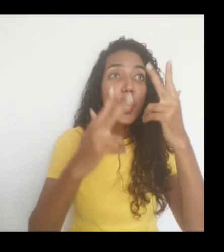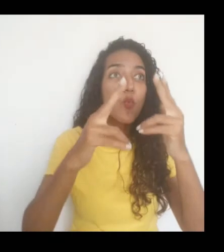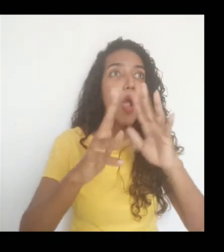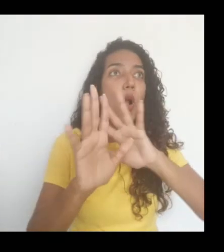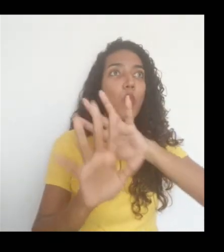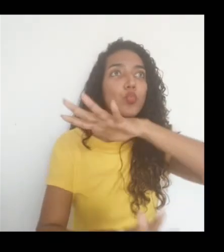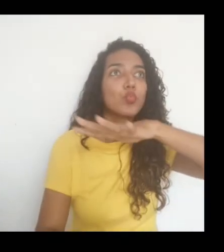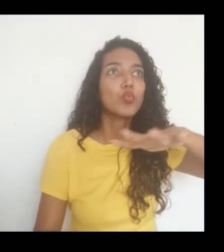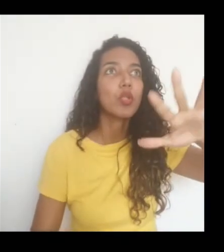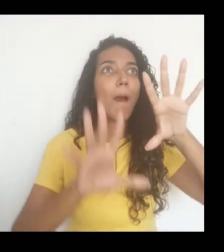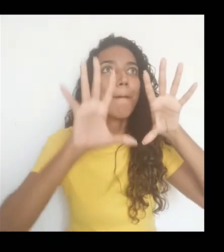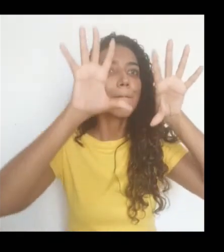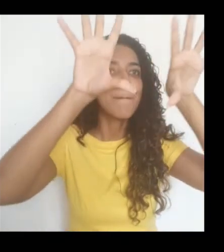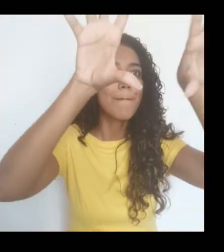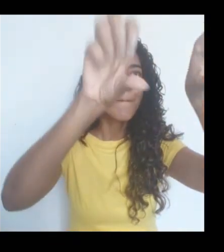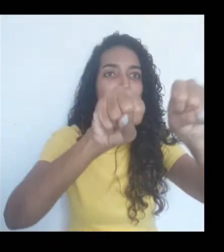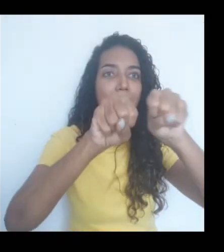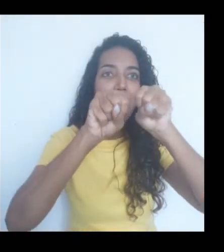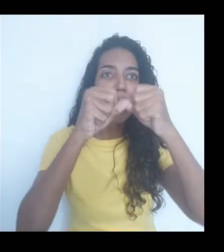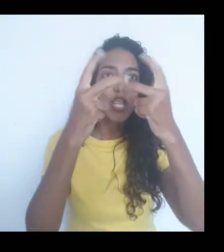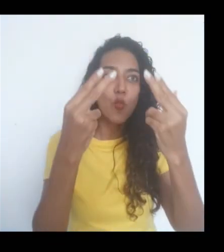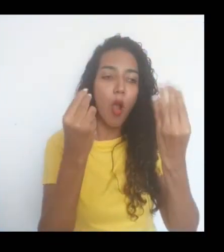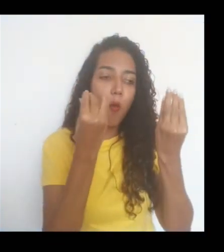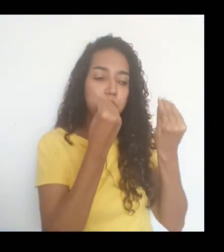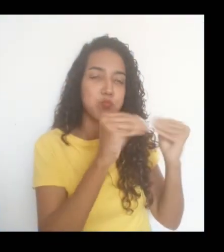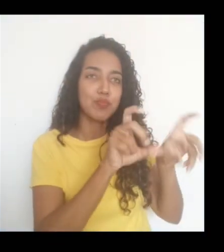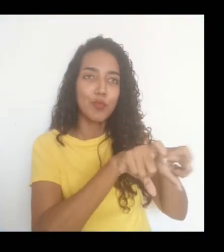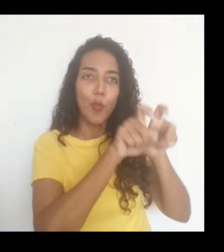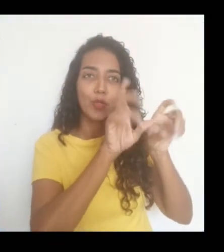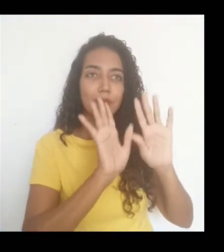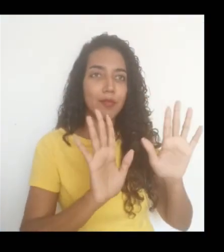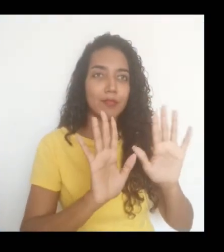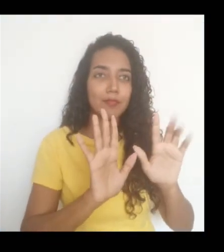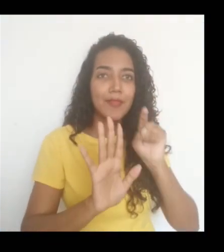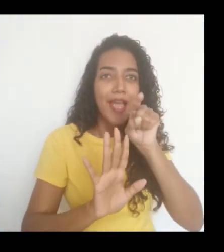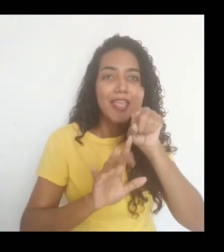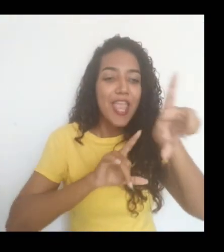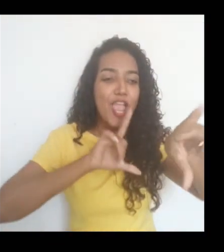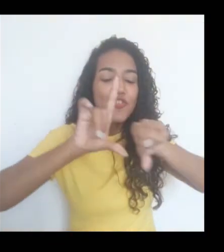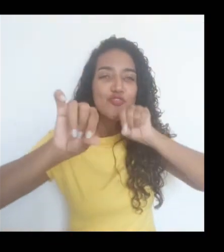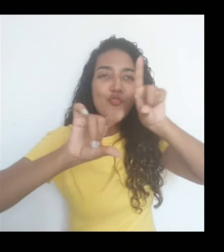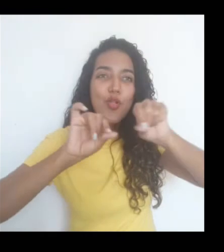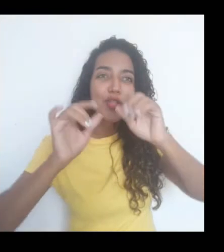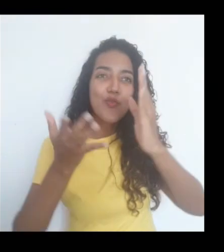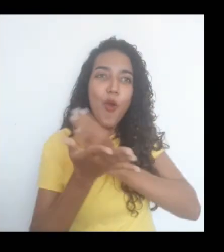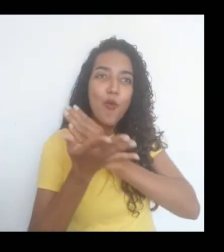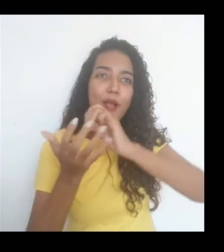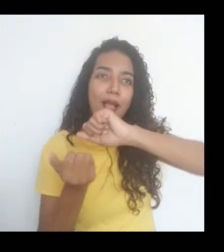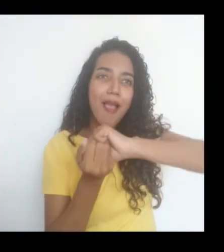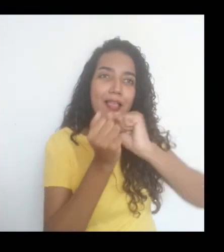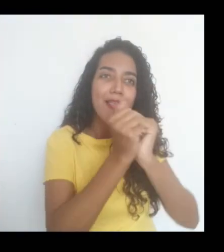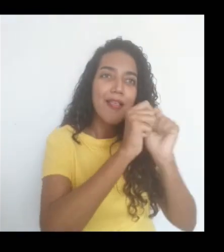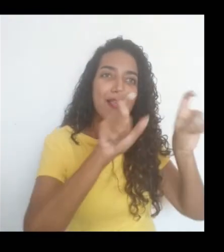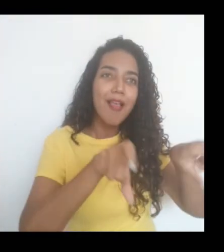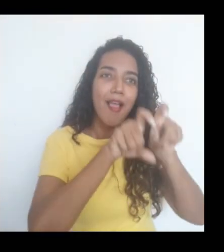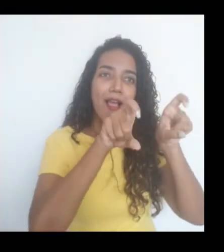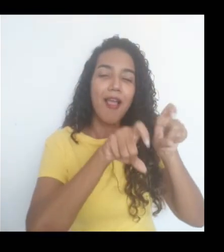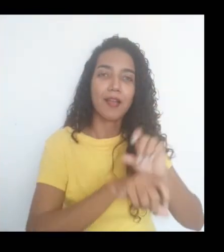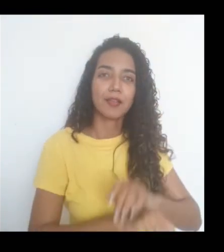estão representadas de maneira proporcional. E nem precisa, porque nesse caso específico eu não estou